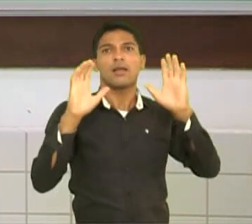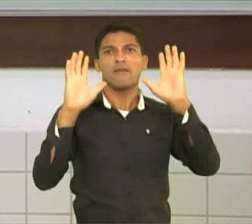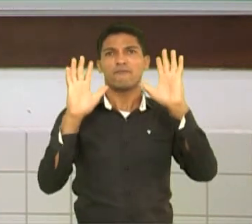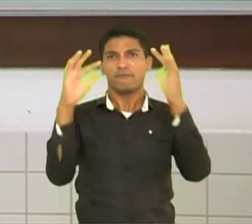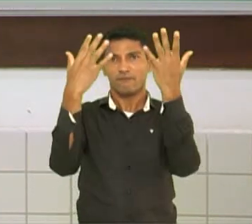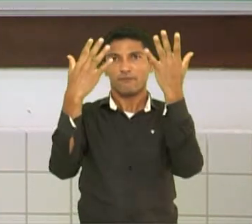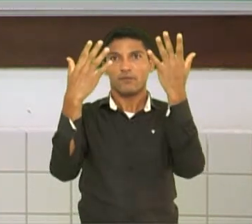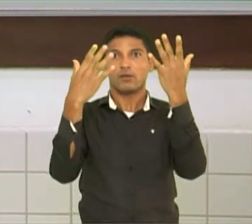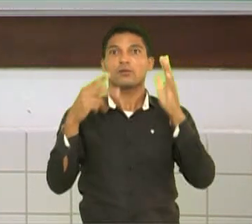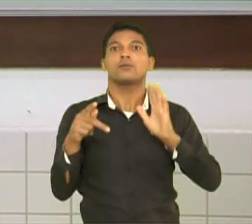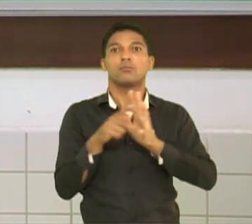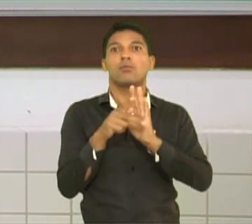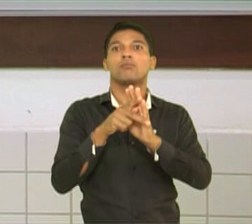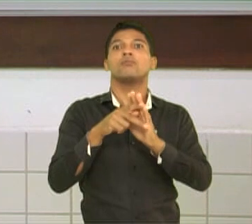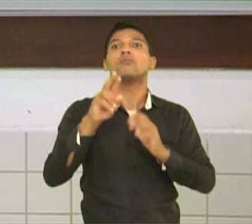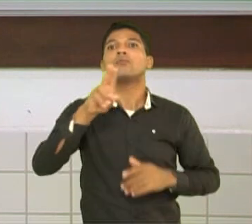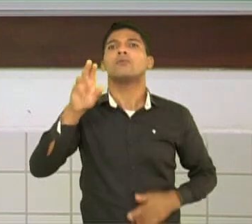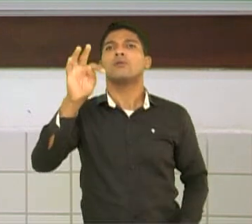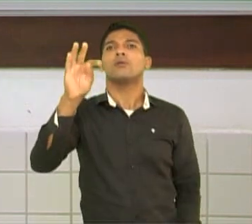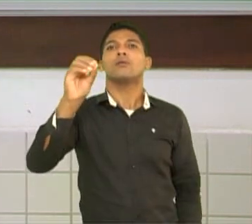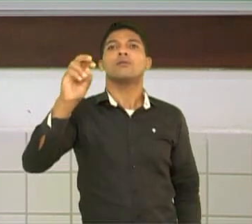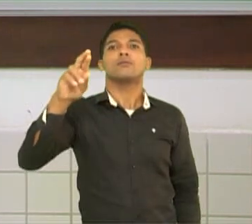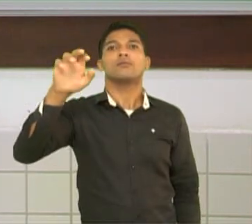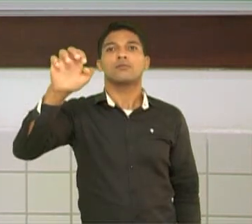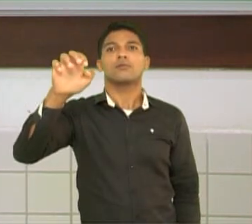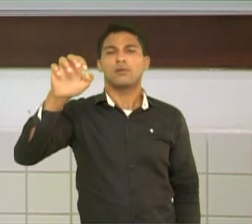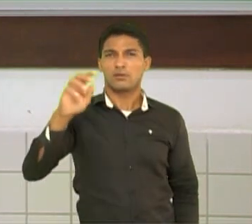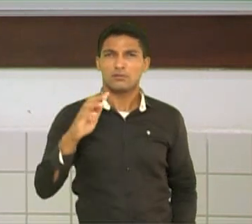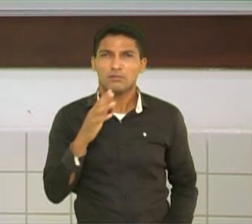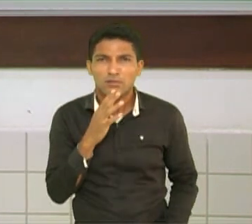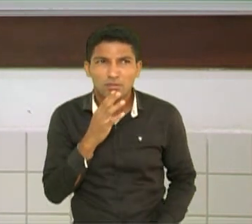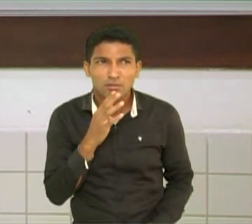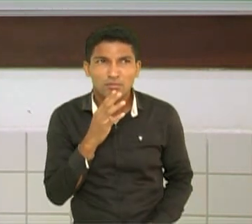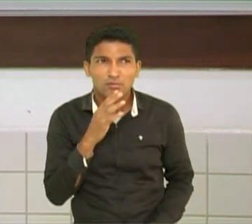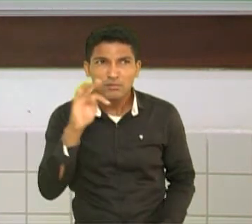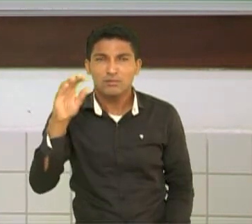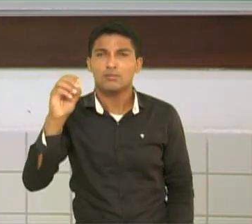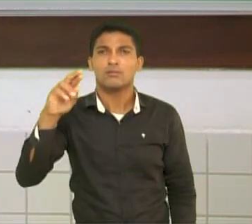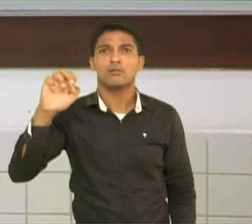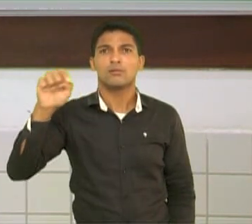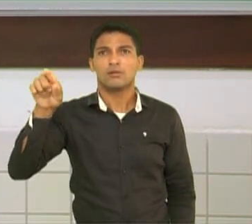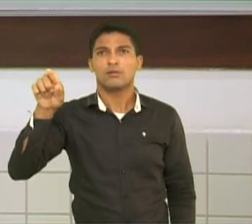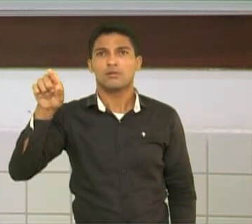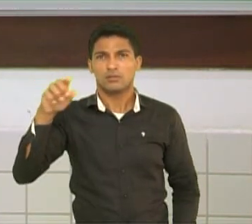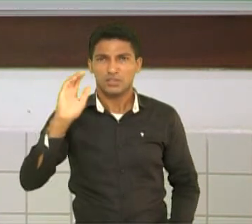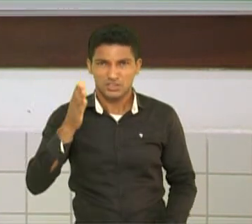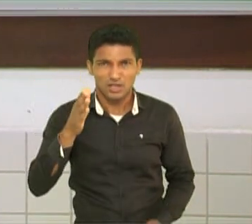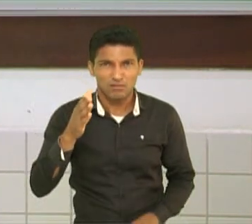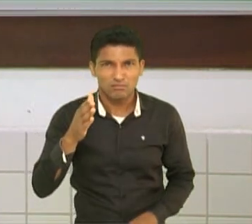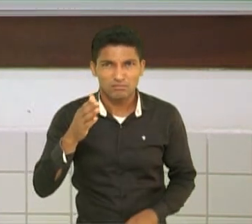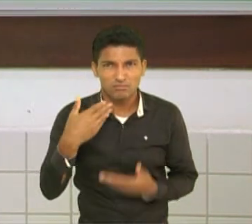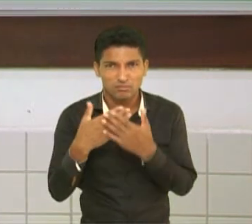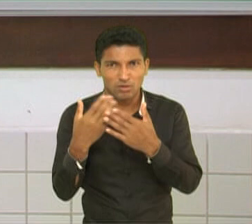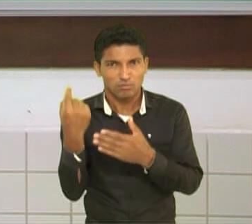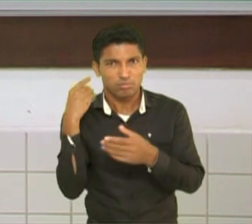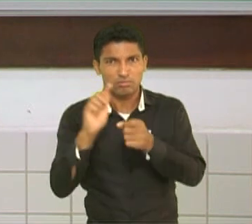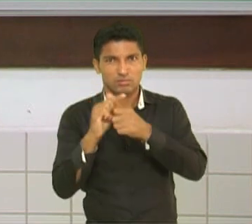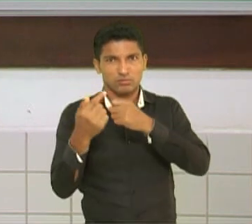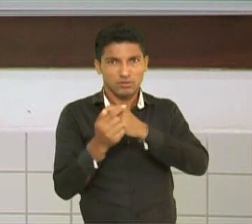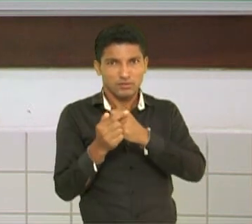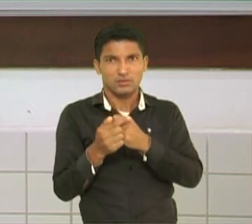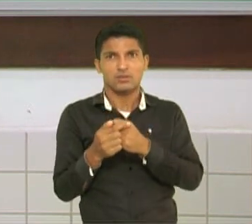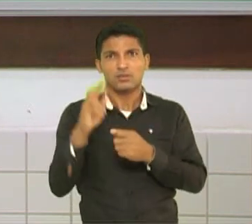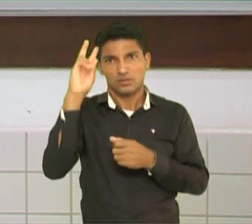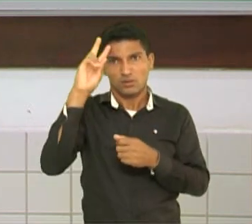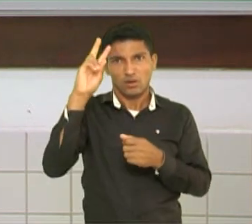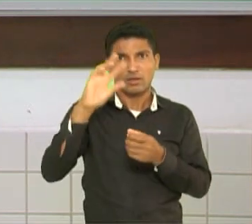chama Toré. Você já ouviu falar do Toré? Talvez em geografia, história ou arte? O que você sabe